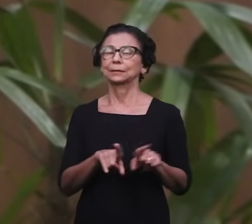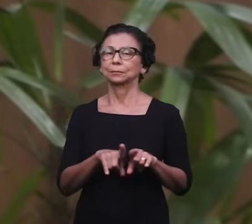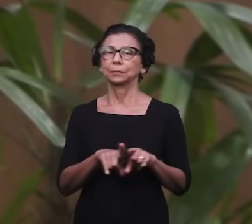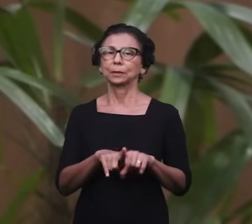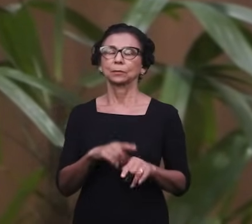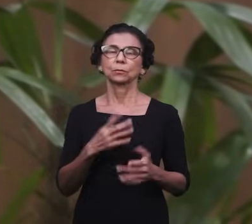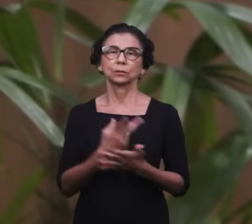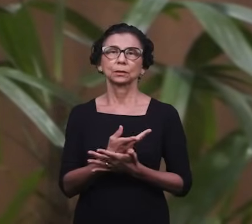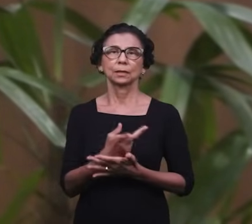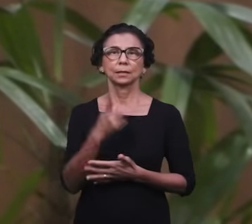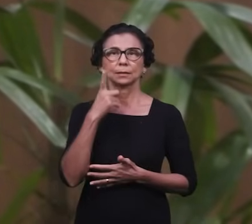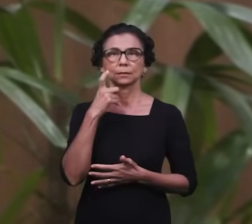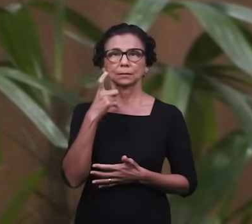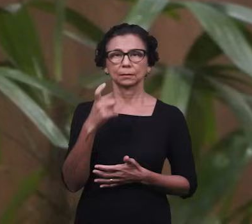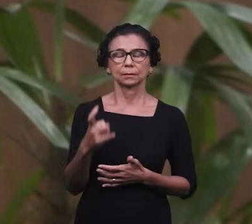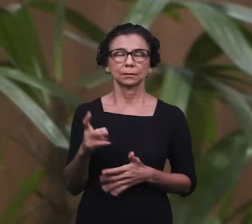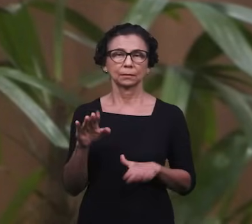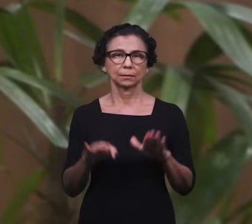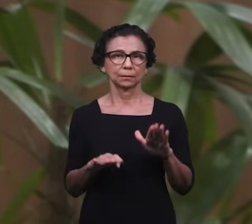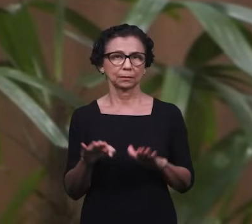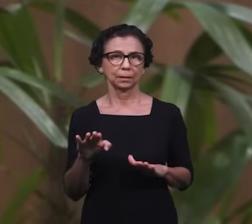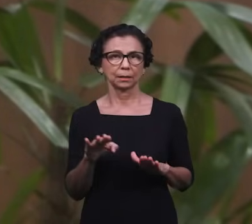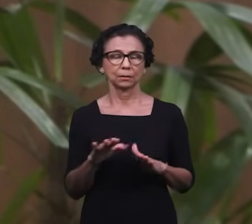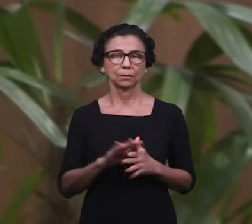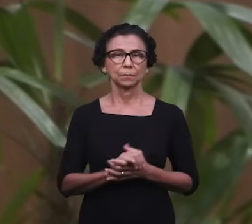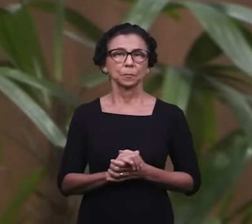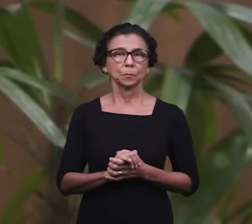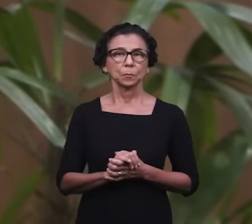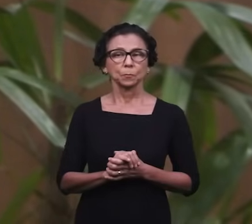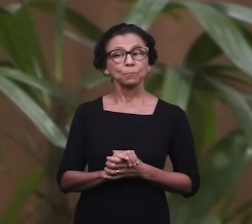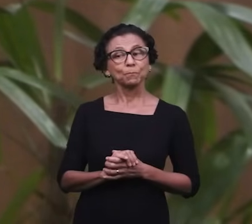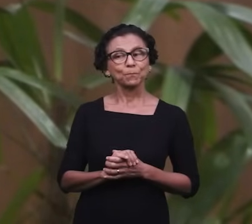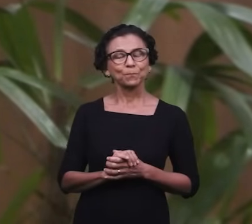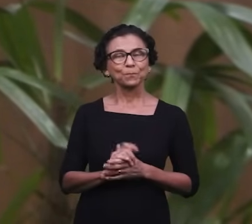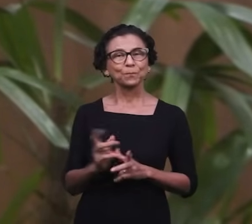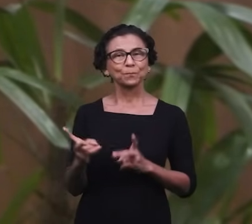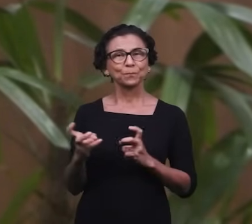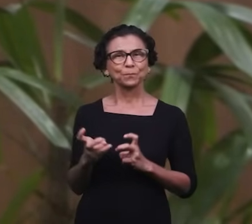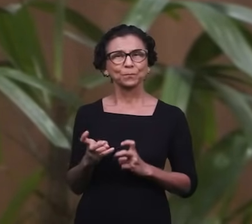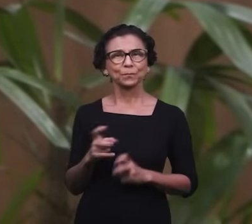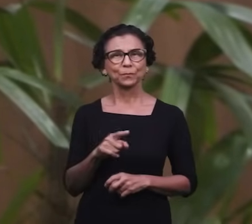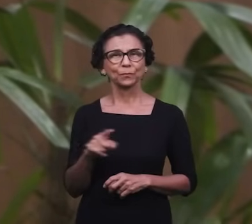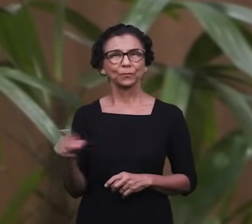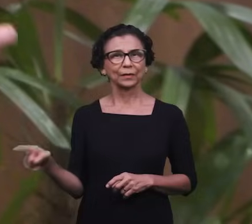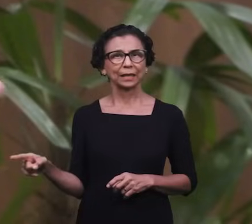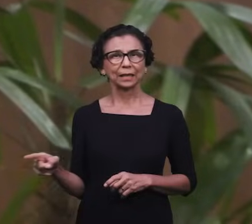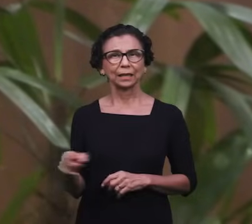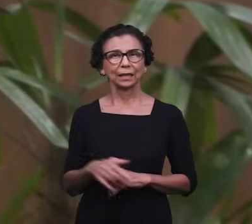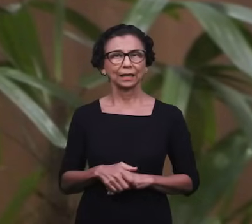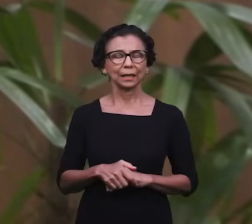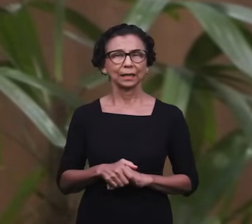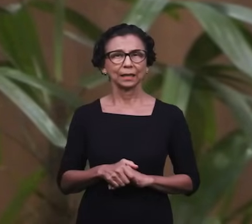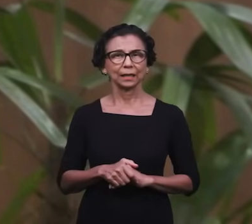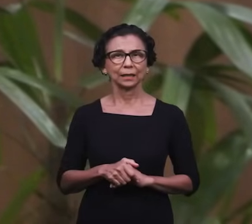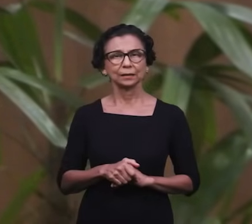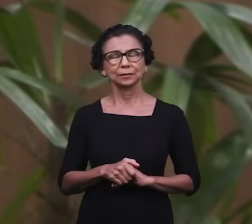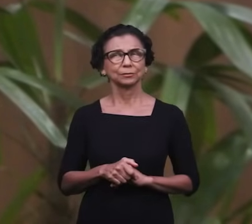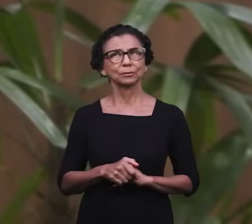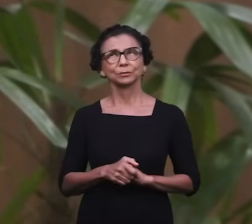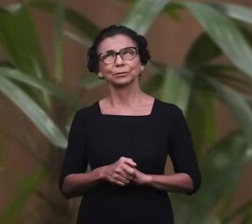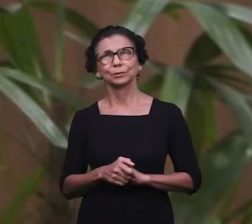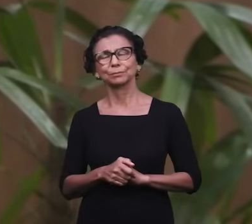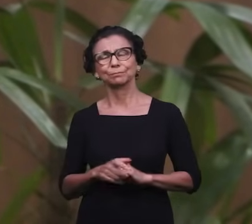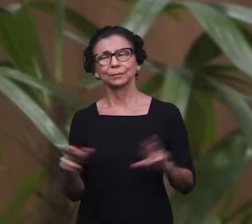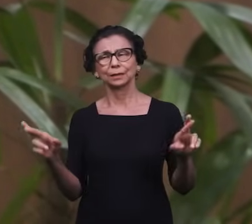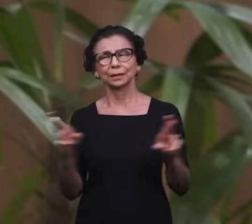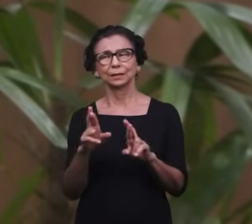às vezes, a gente observa que eles ainda não entenderam a distância deles ao mundo. Uhum.